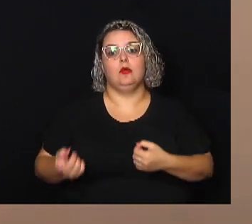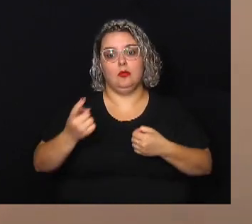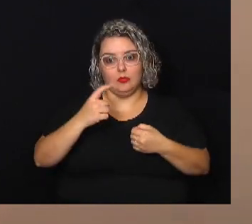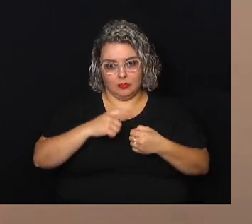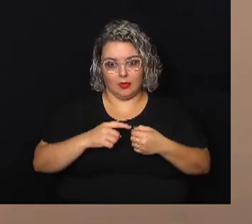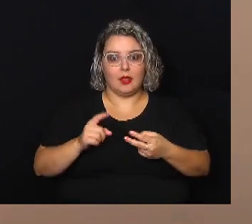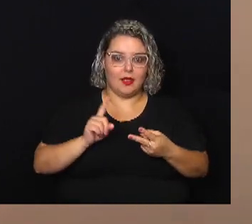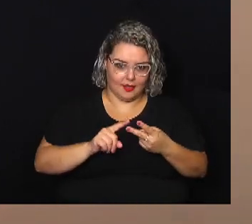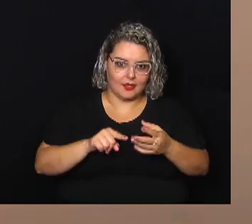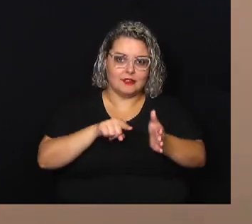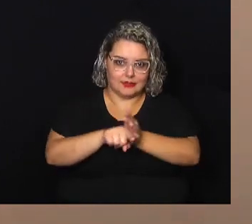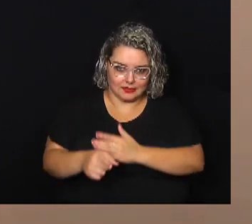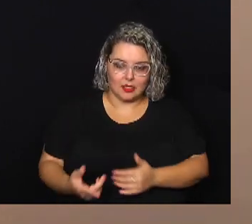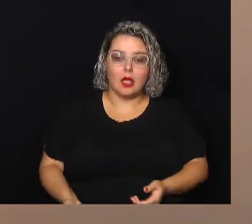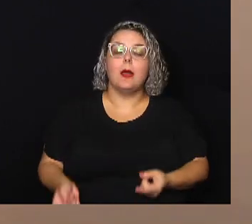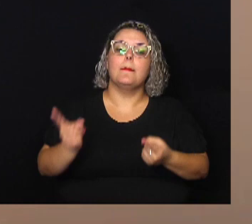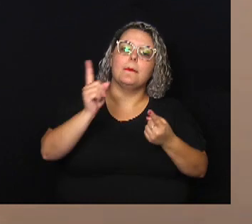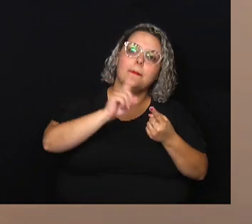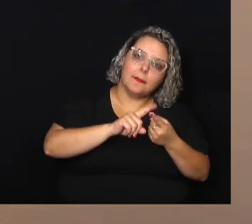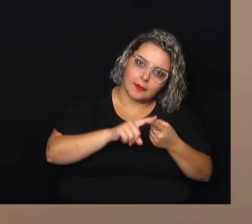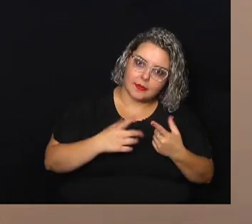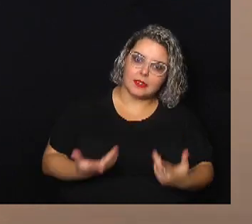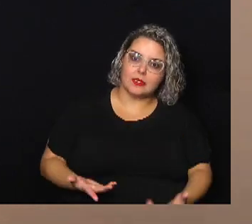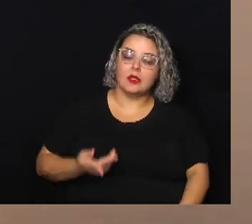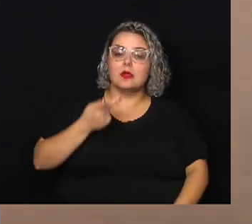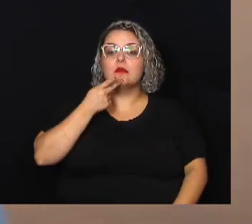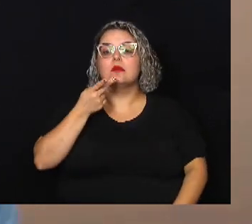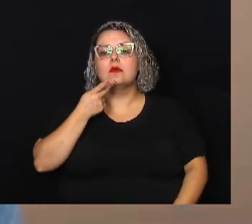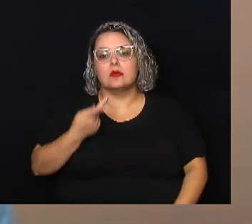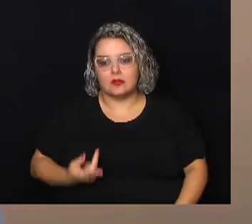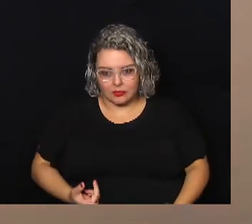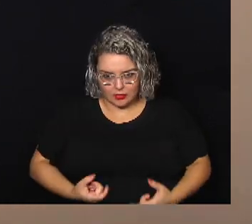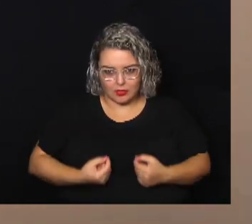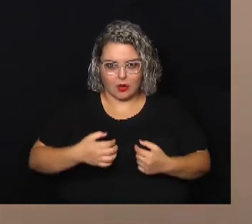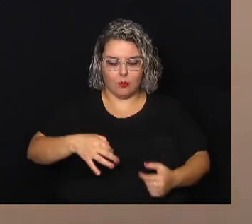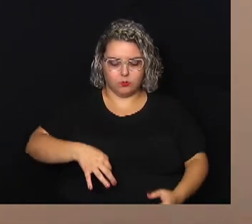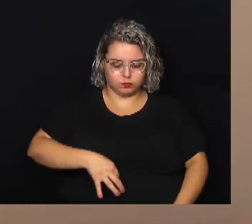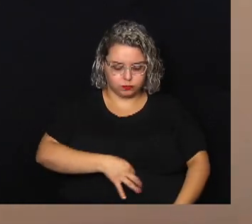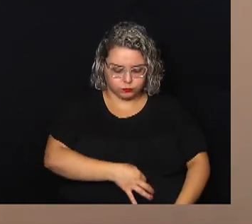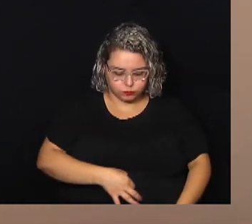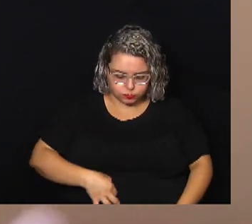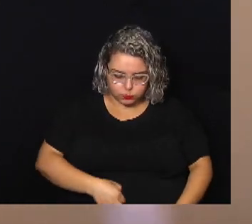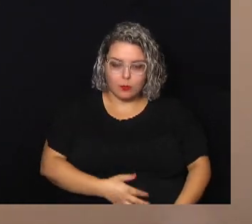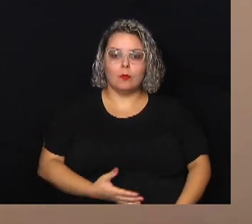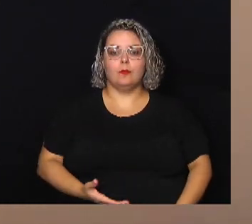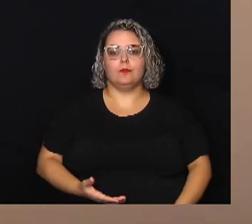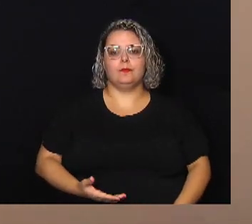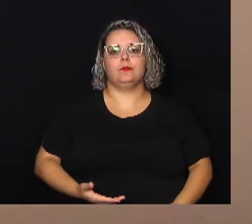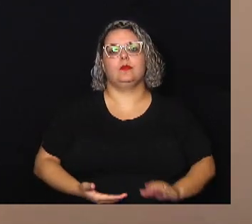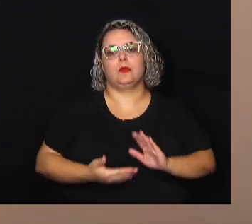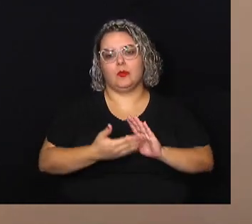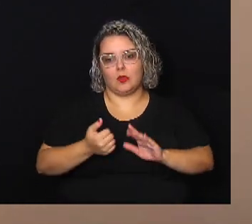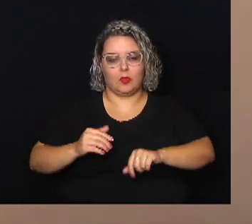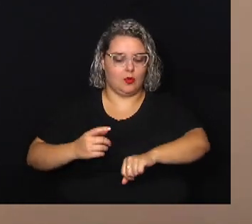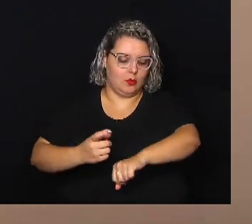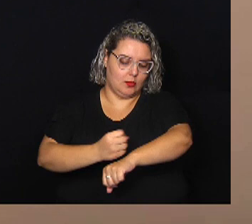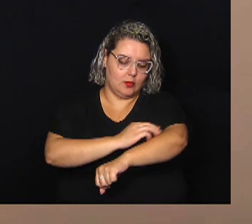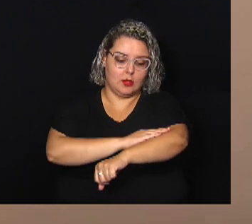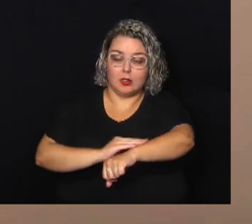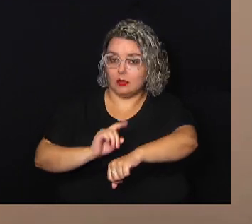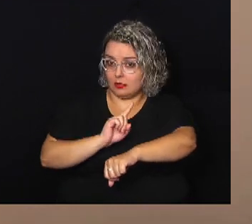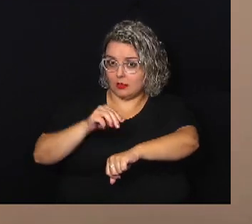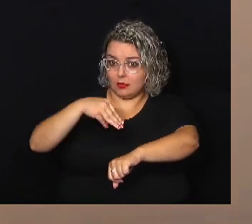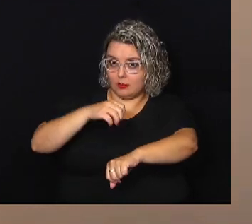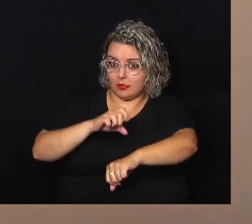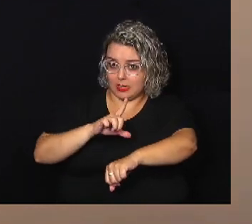segunda pergunta. Voltando para a primeira pergunta, falar sobre câncer de intestino. Tirando o tumor de pele não melanoma, ele é o